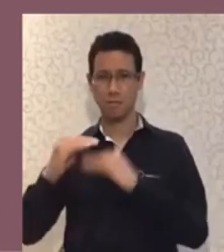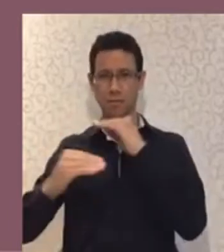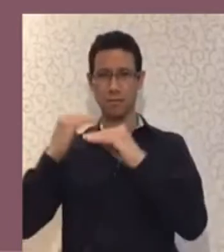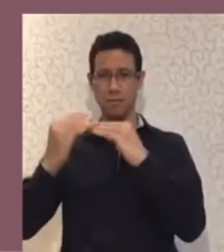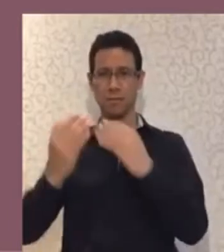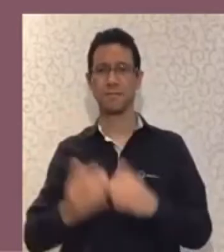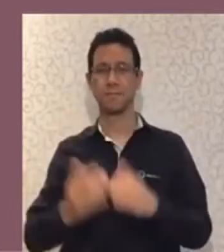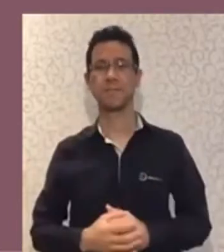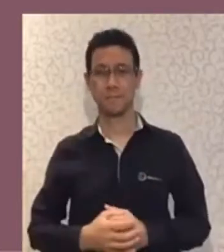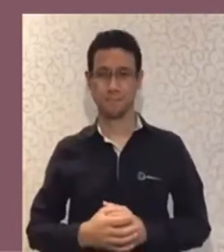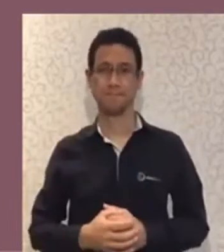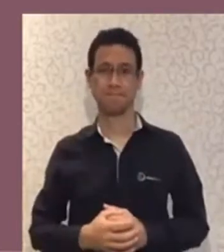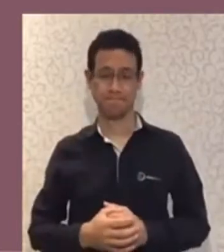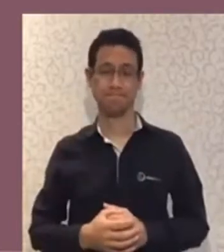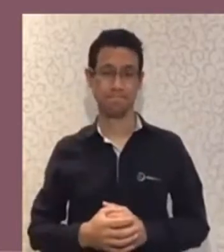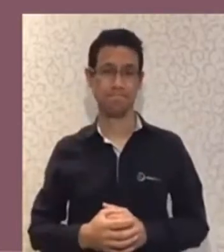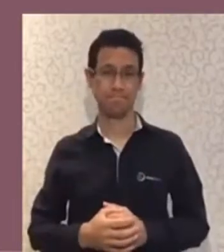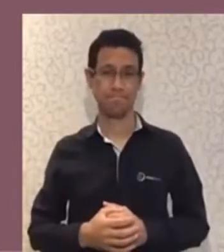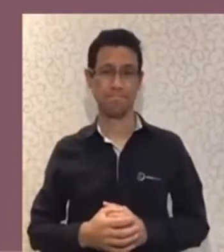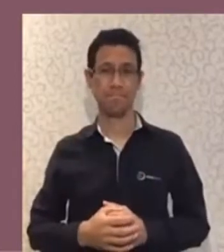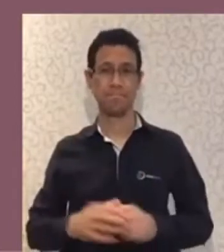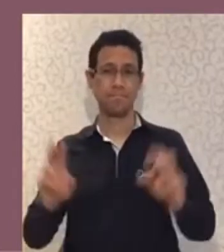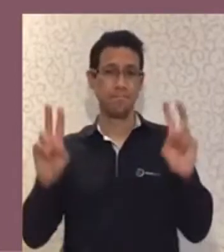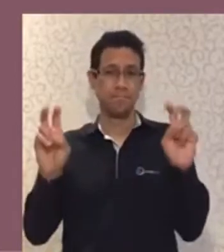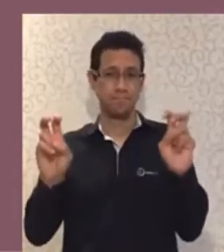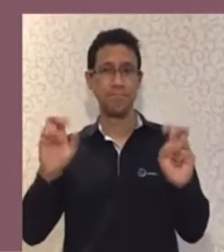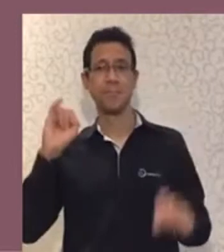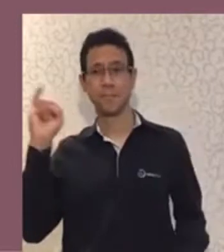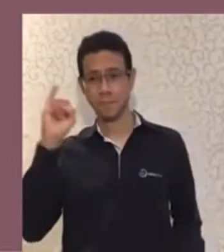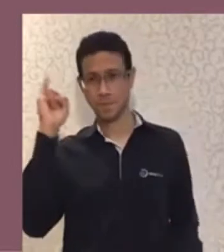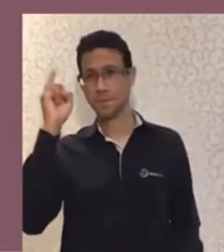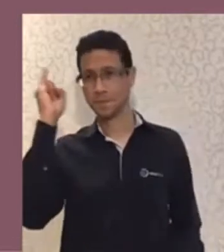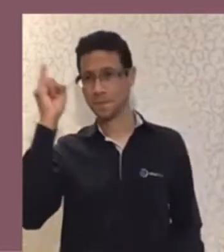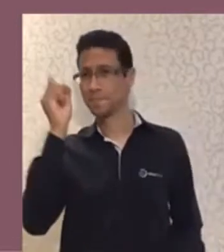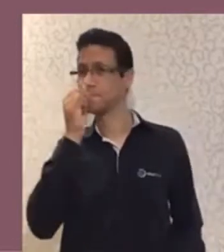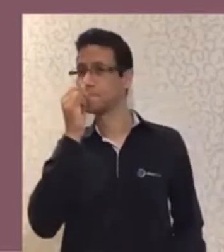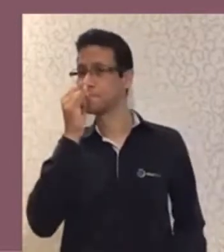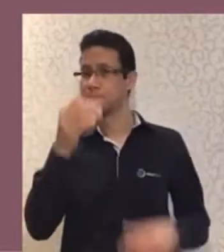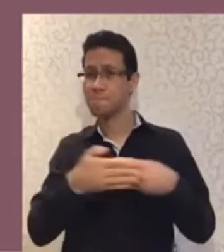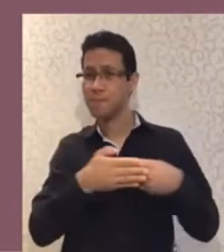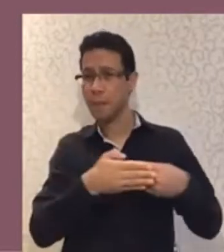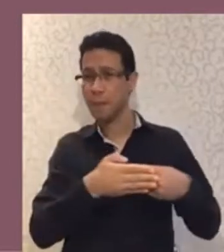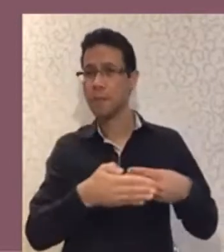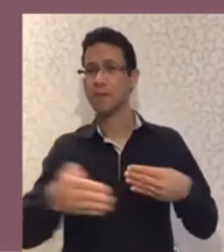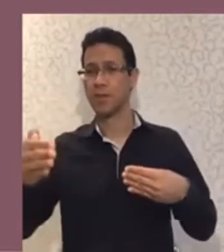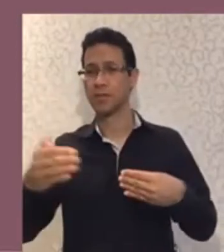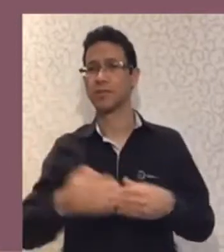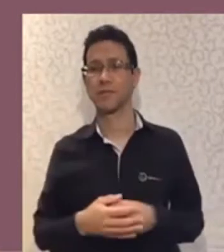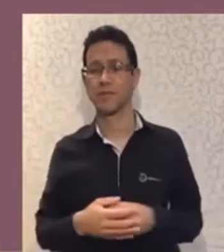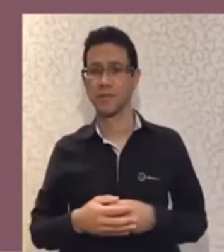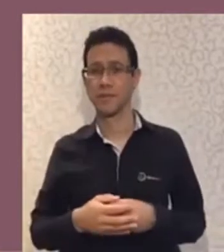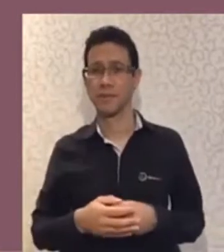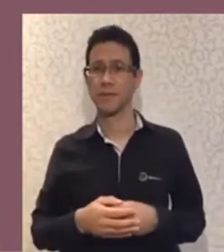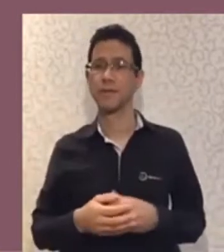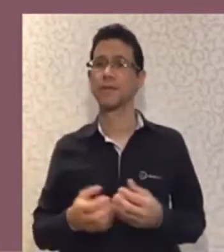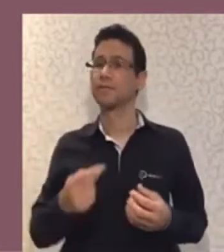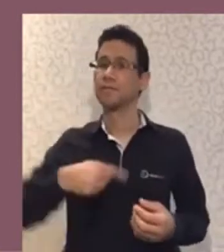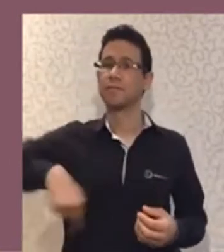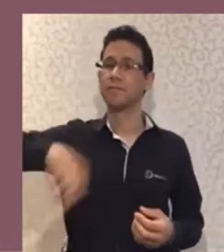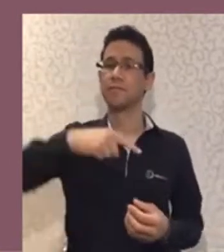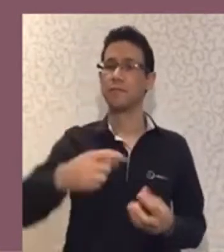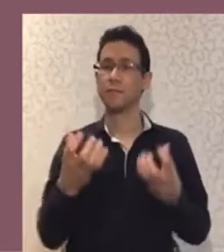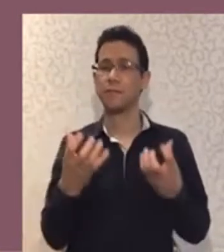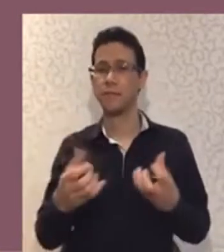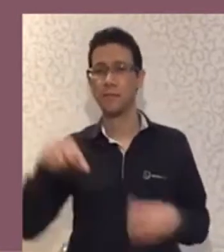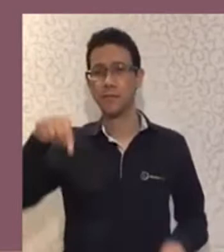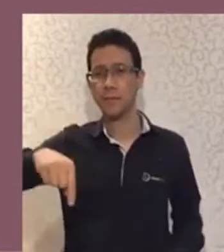Esse é um ponto chave, né? Se nós, daqui por diante, o que queremos para o Brasil? E